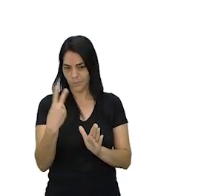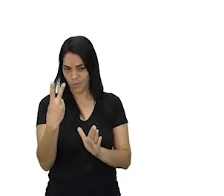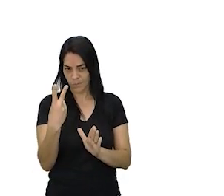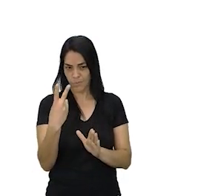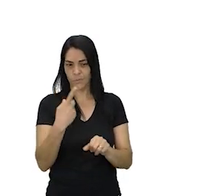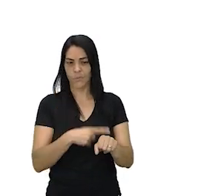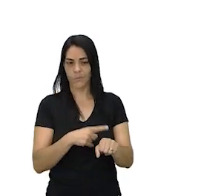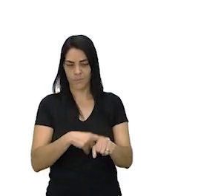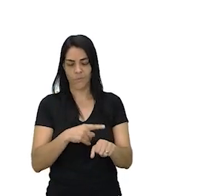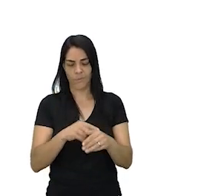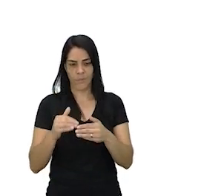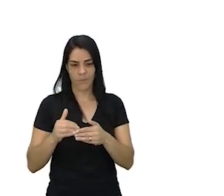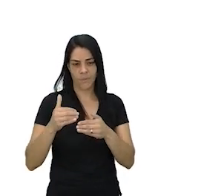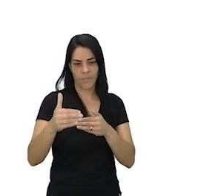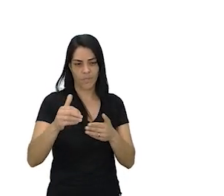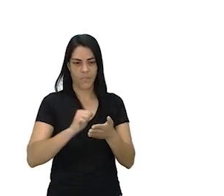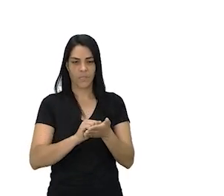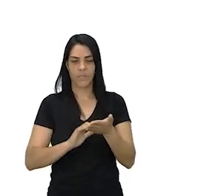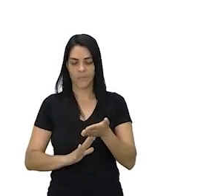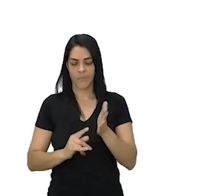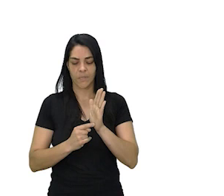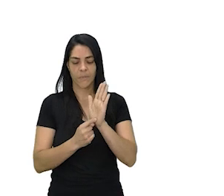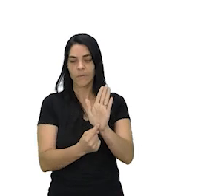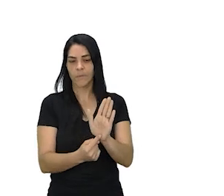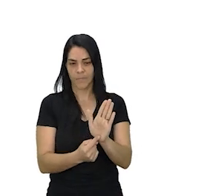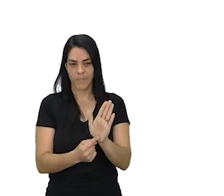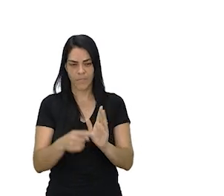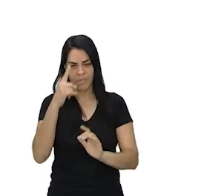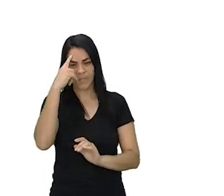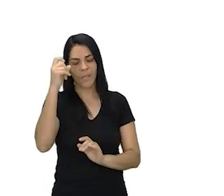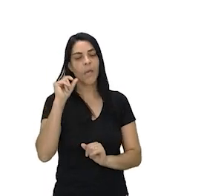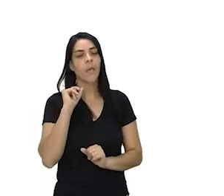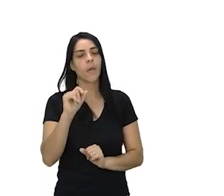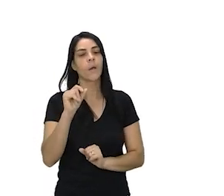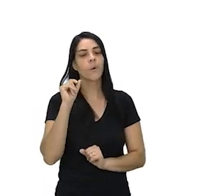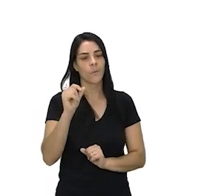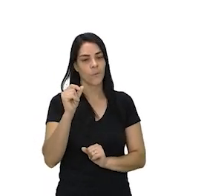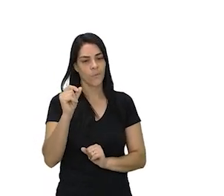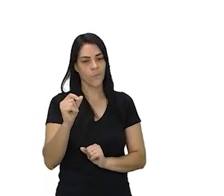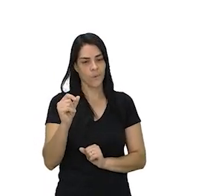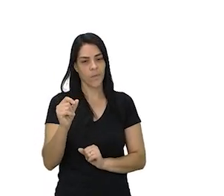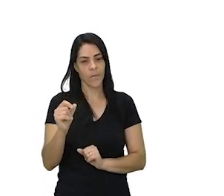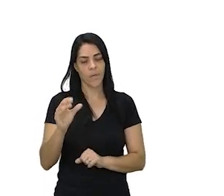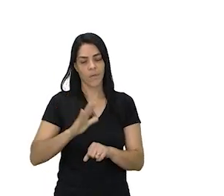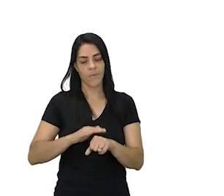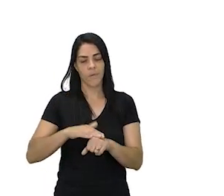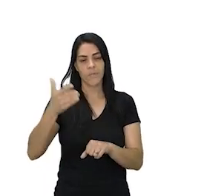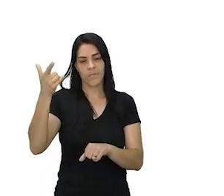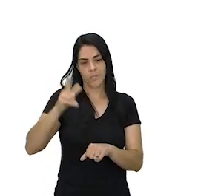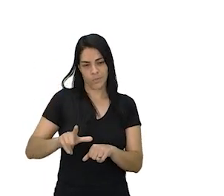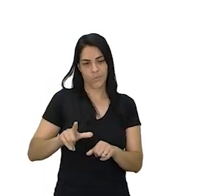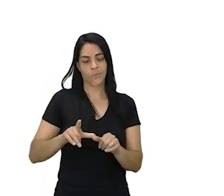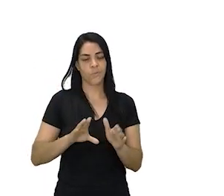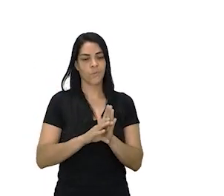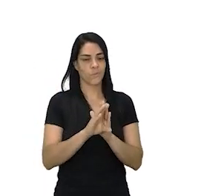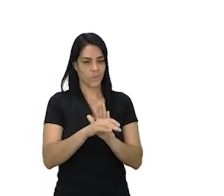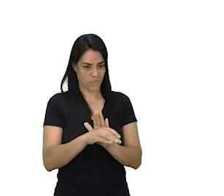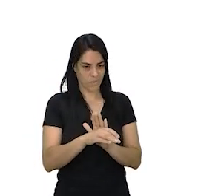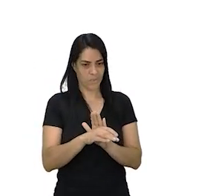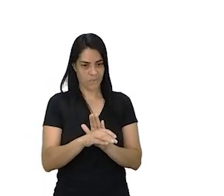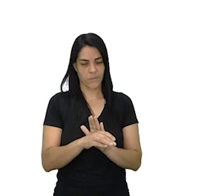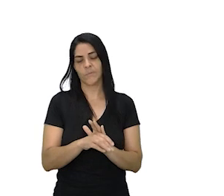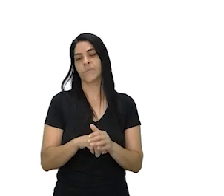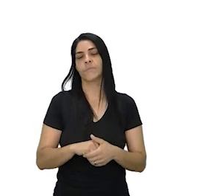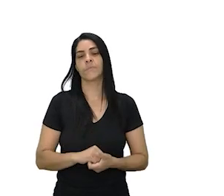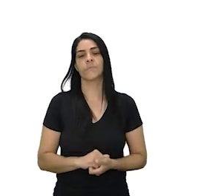momento, a partir dessas atividades apresentadas, a ideia é que a gente possa recuperar os conceitos de multiletramentos